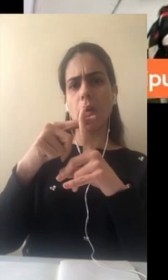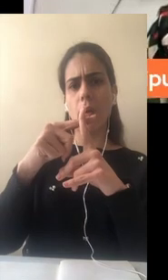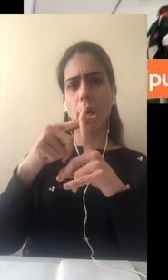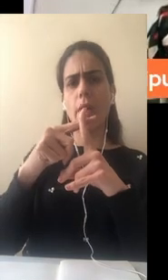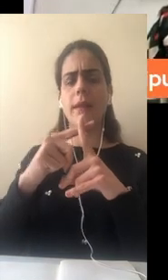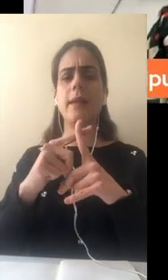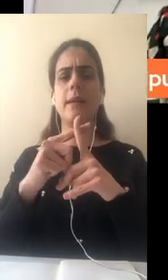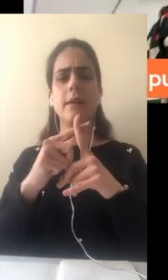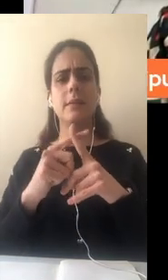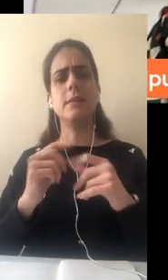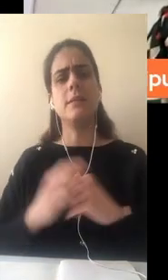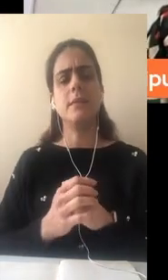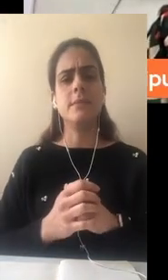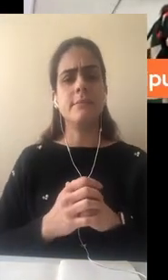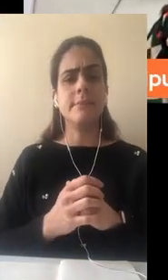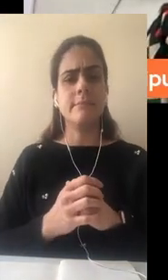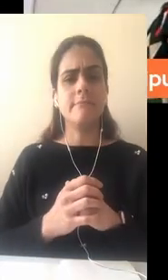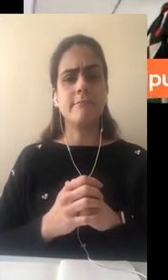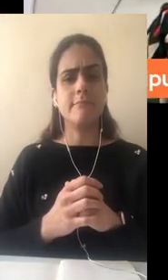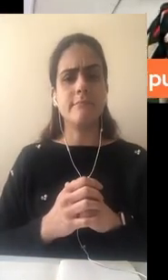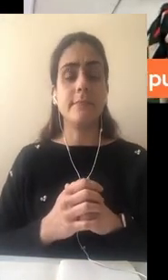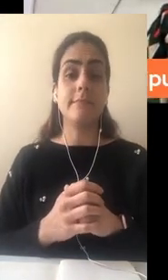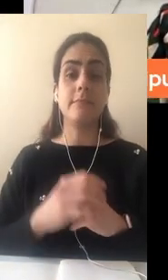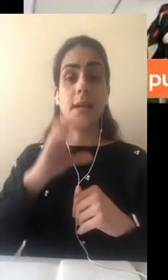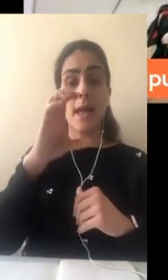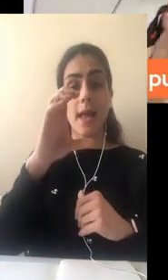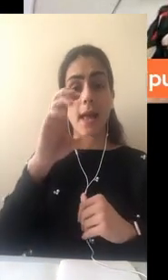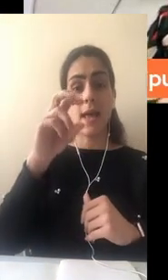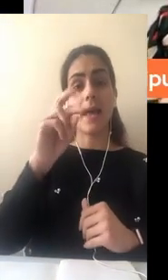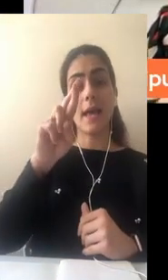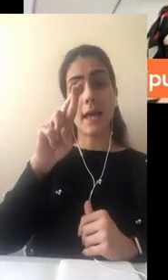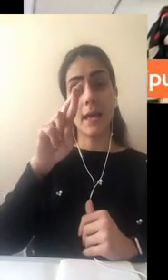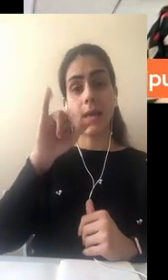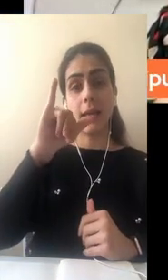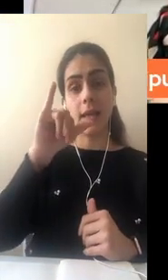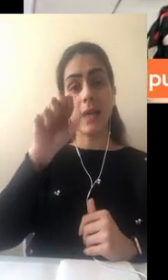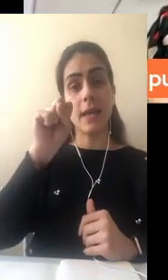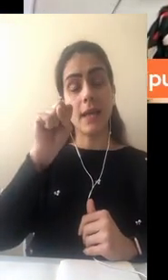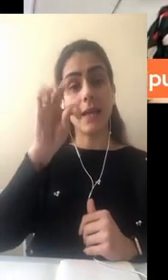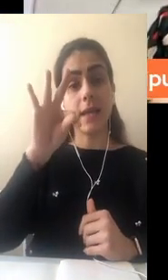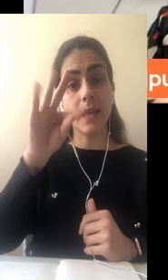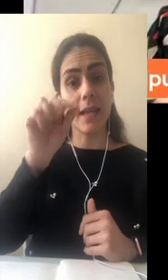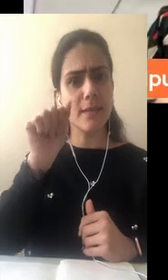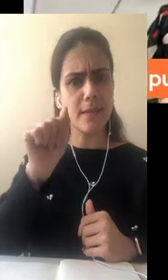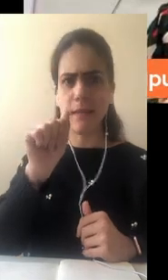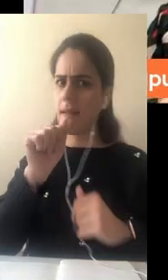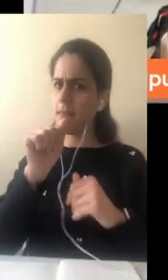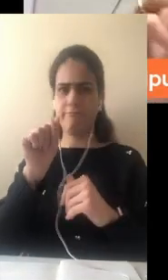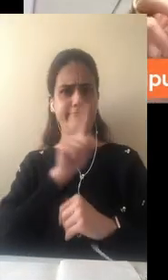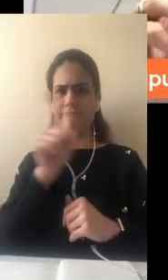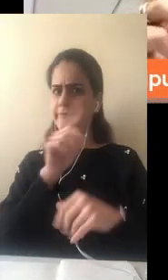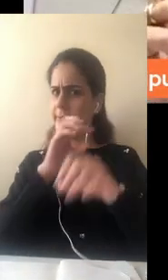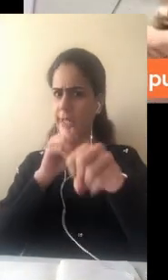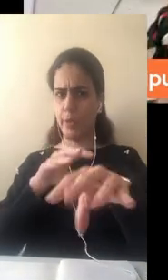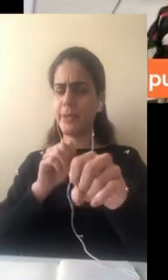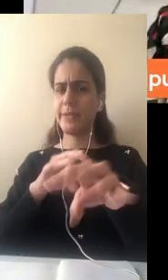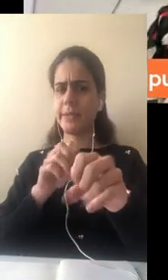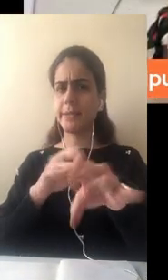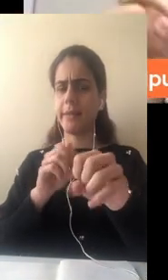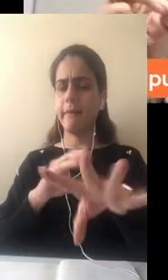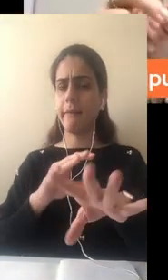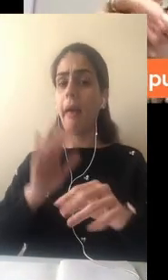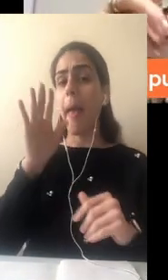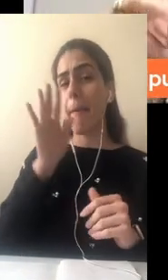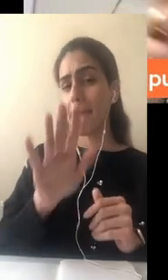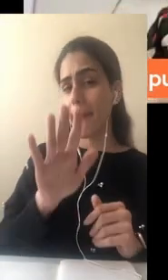então lá, graças a Deus, a gente não vivencia. Mas o resto, todas já né, passaram a fazer